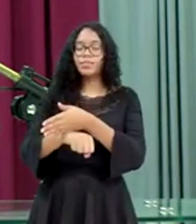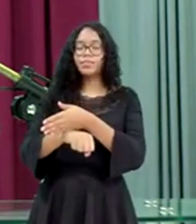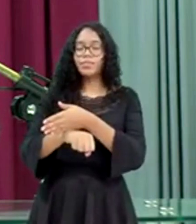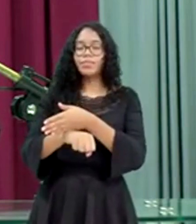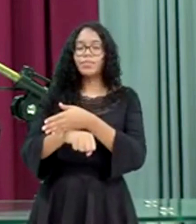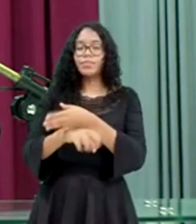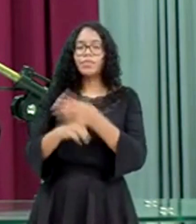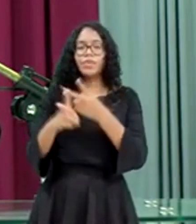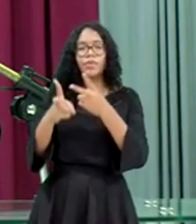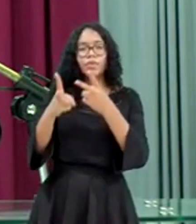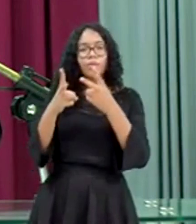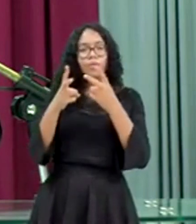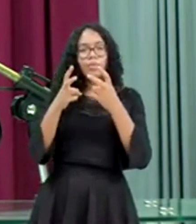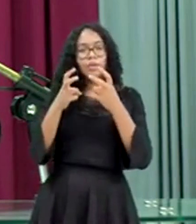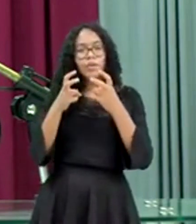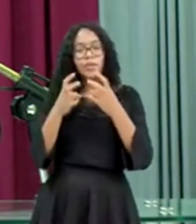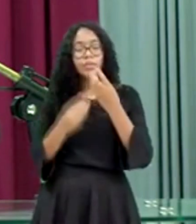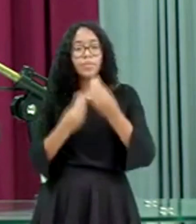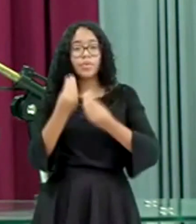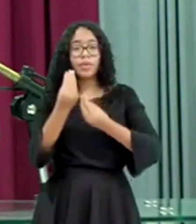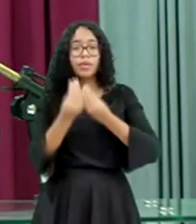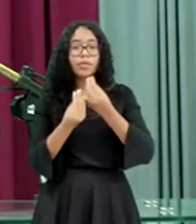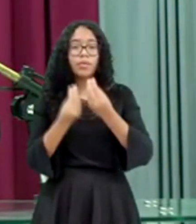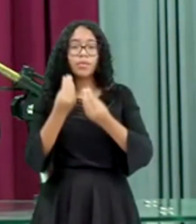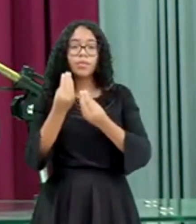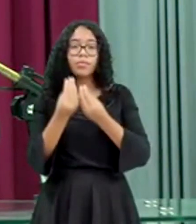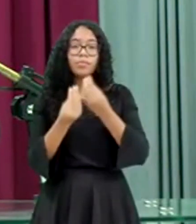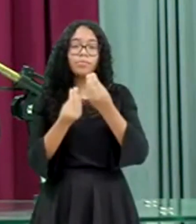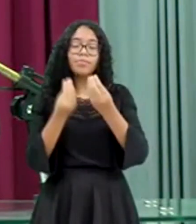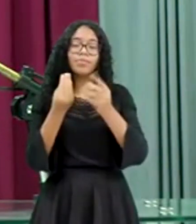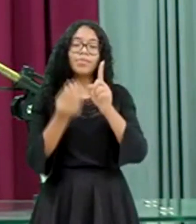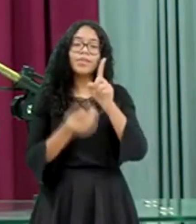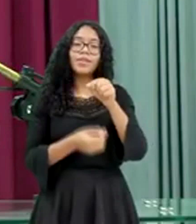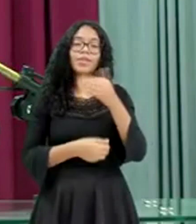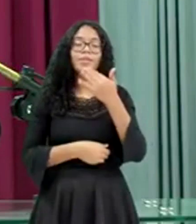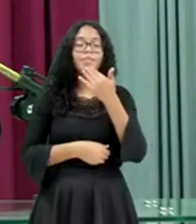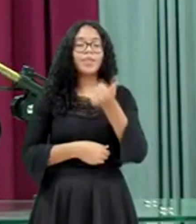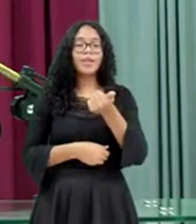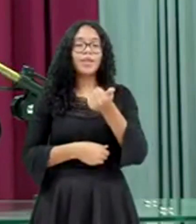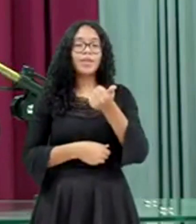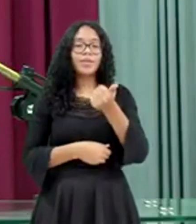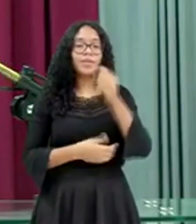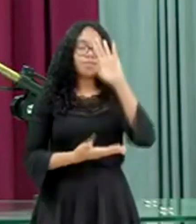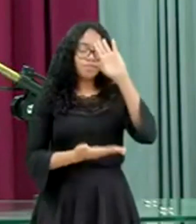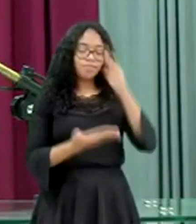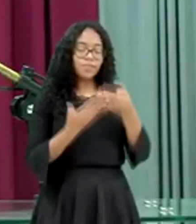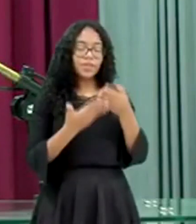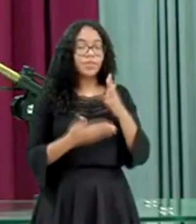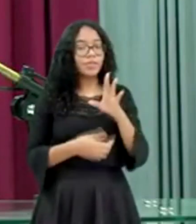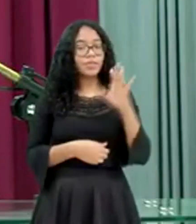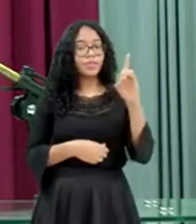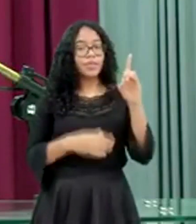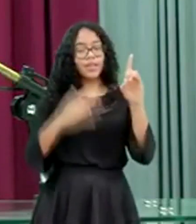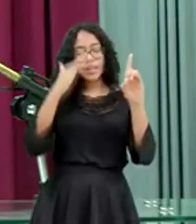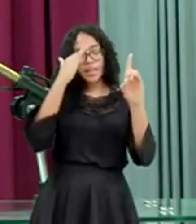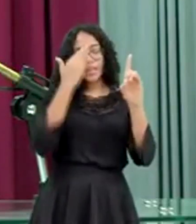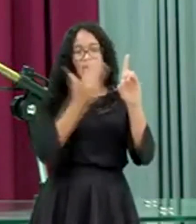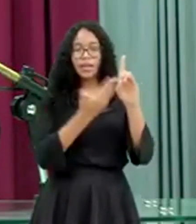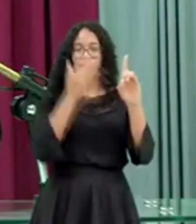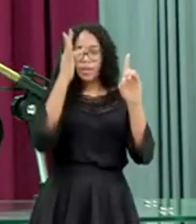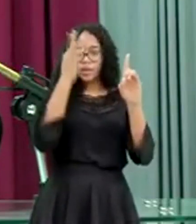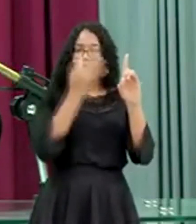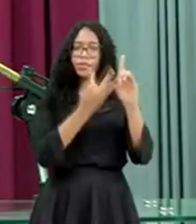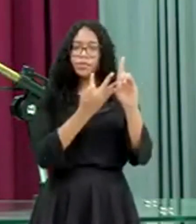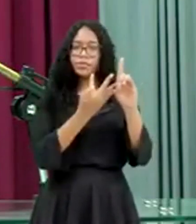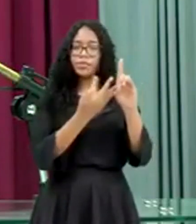Percebe como é Deus? Você percebe como é melhor confiar em Deus, como é melhor crer em Deus.